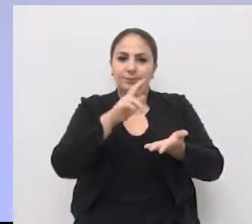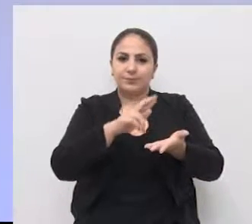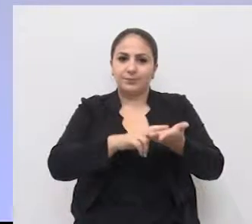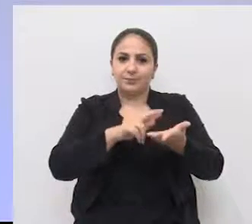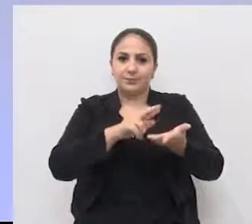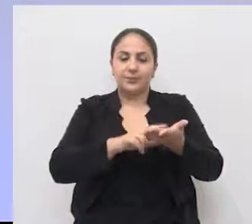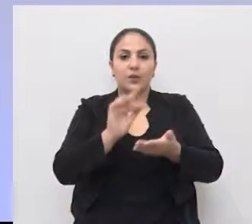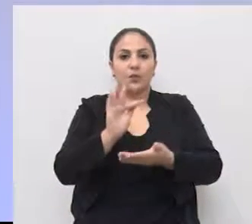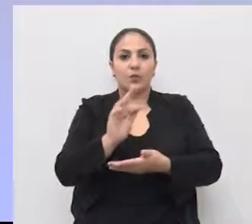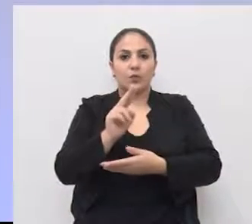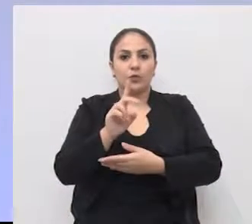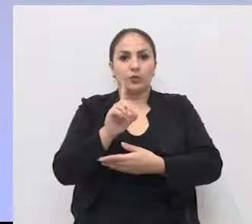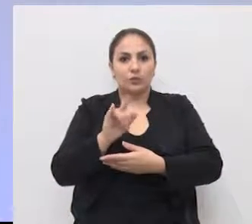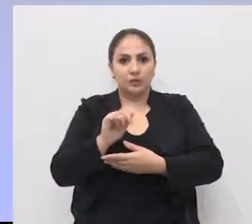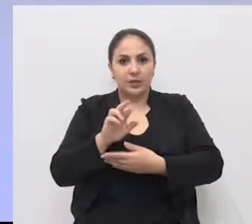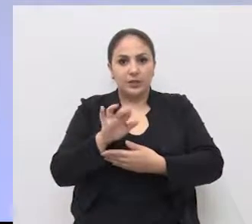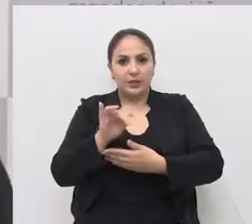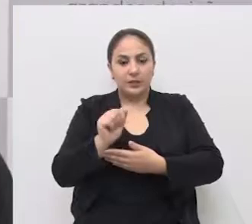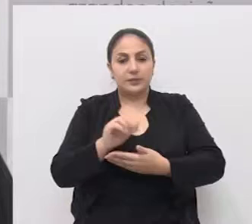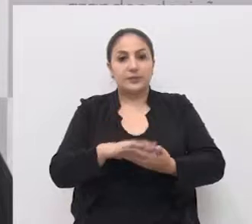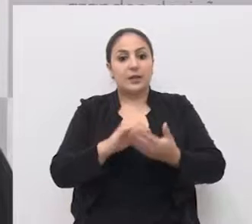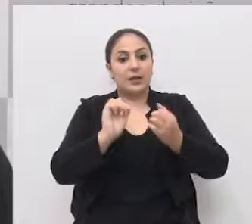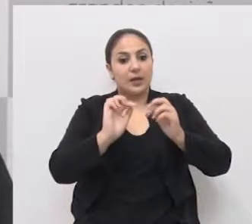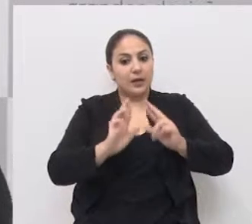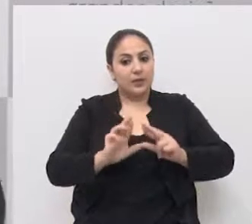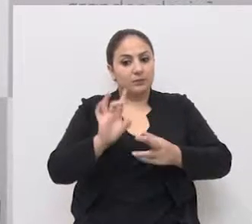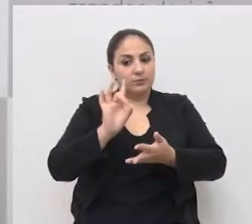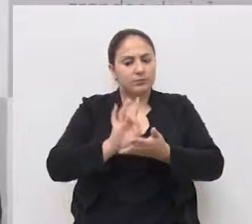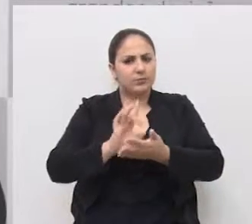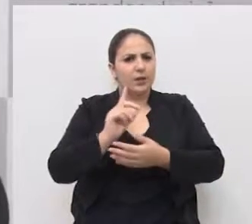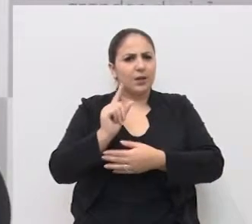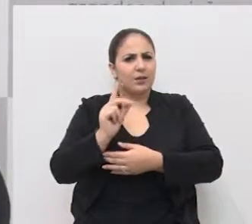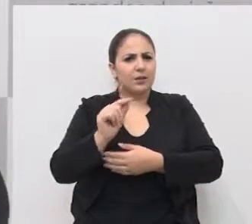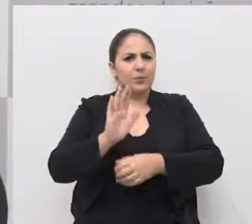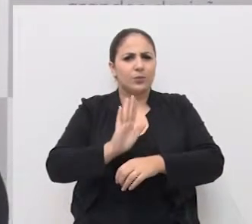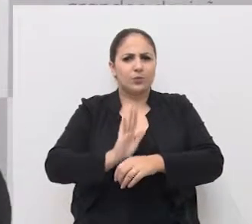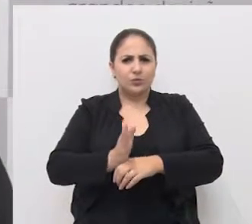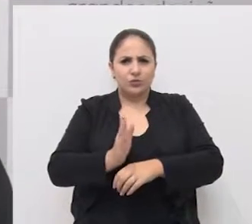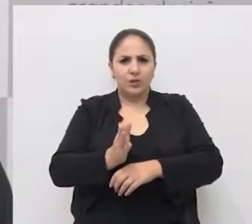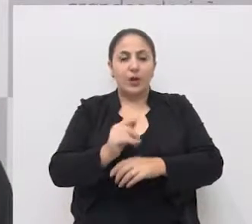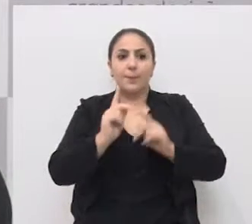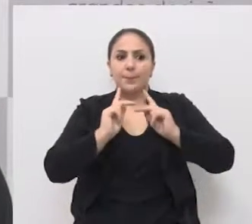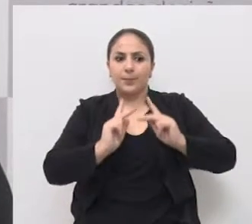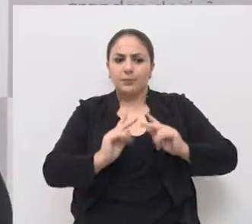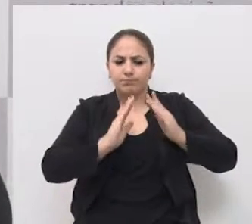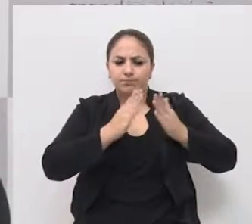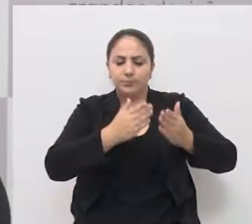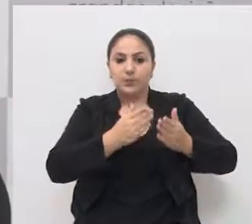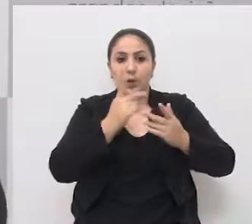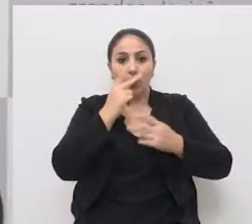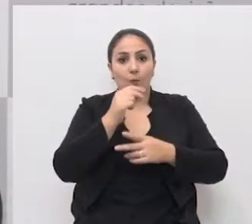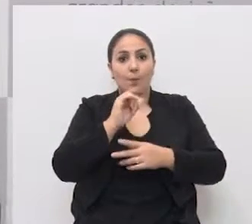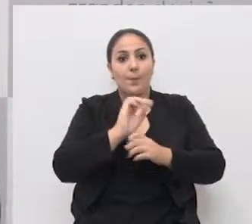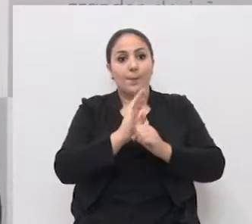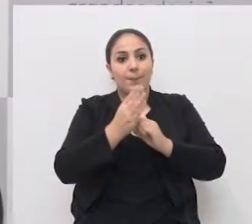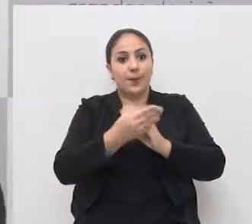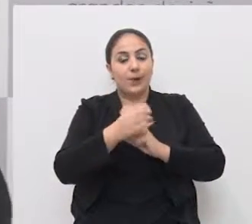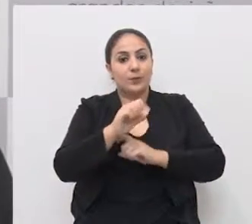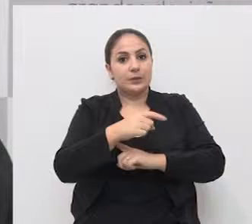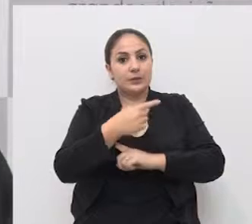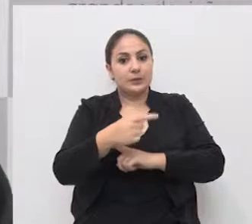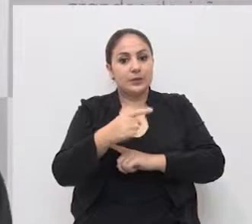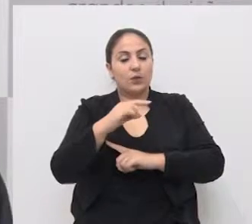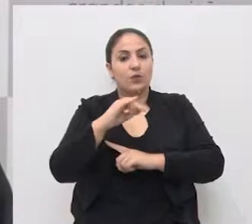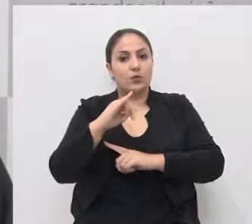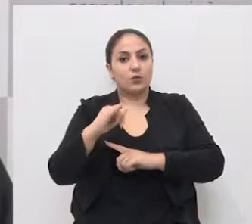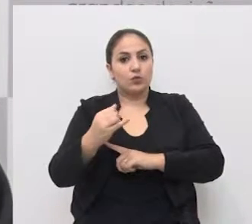às regularizações fundiárias. De áreas consolidadas, áreas que há muito tempo as pessoas já estão em cima, como lá no bairro São José,